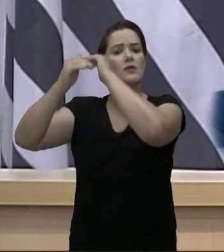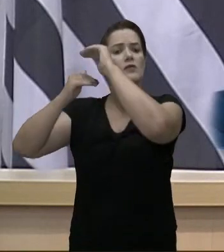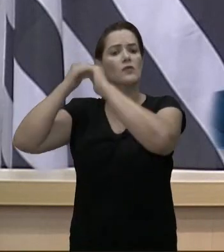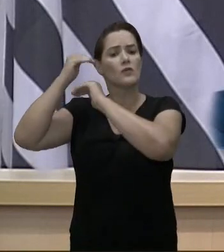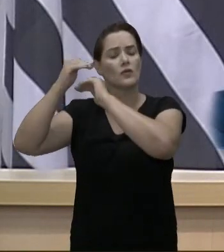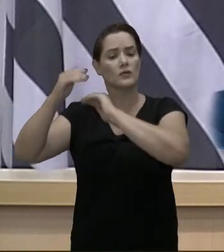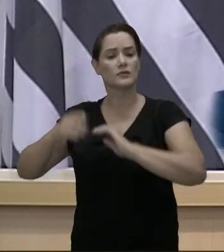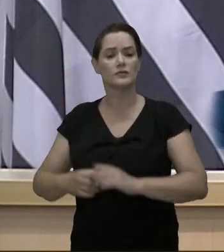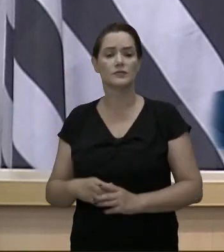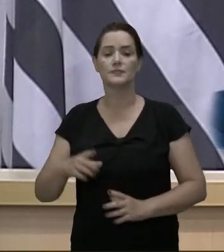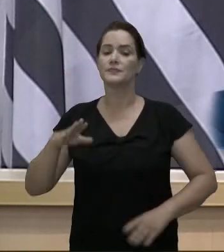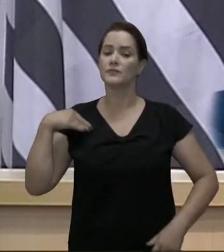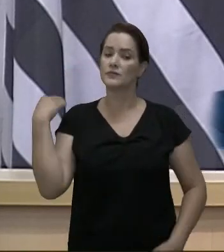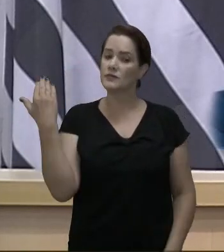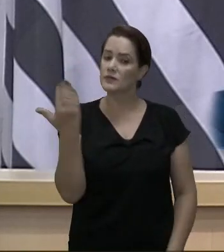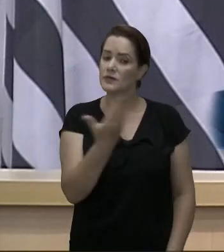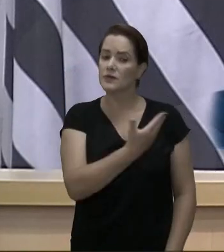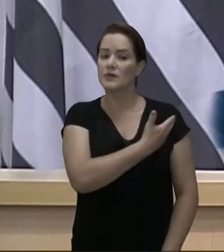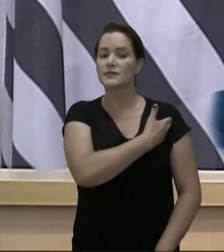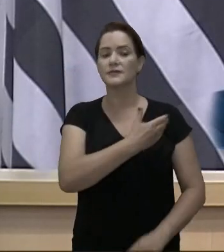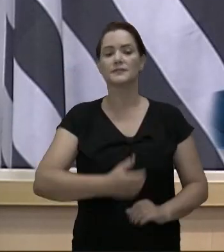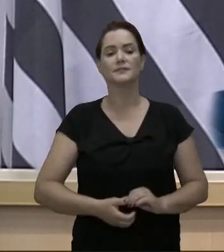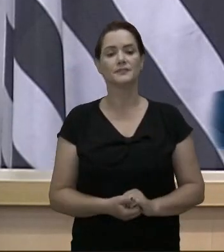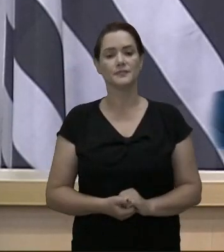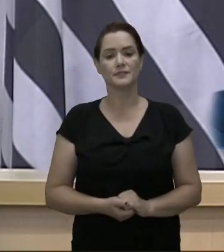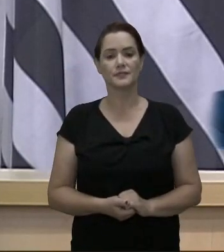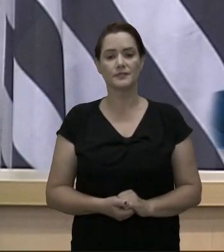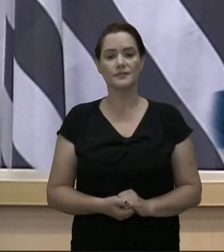desenvolvimento da nossa,